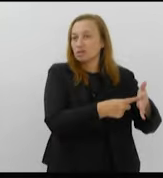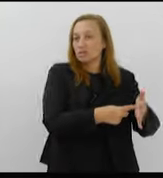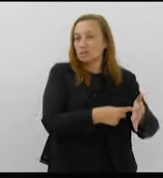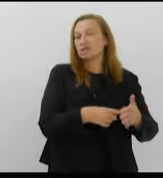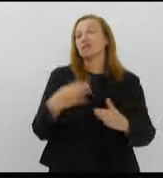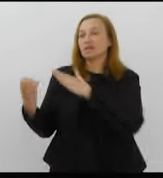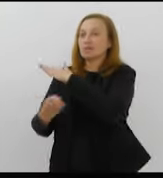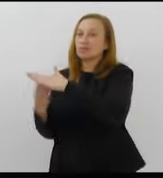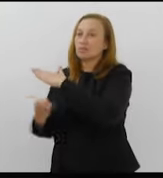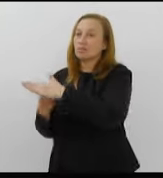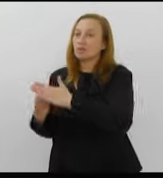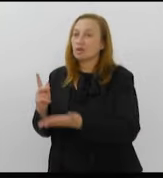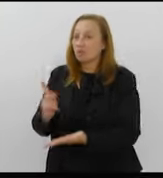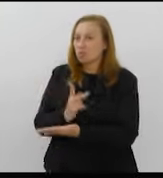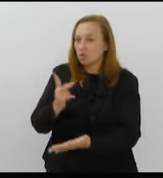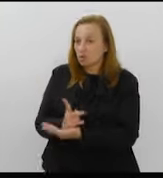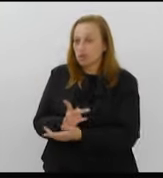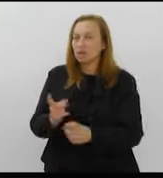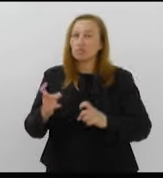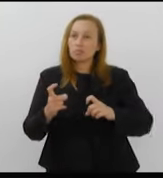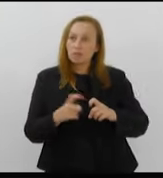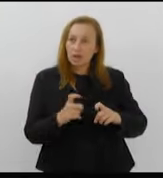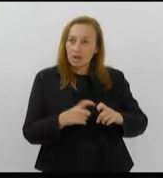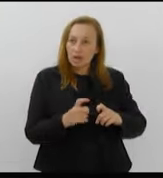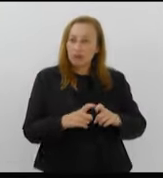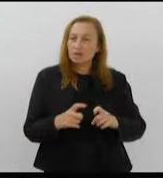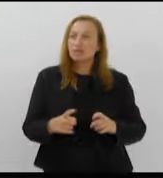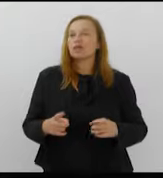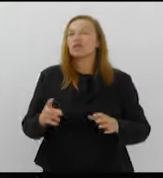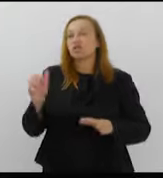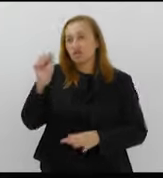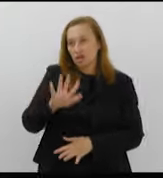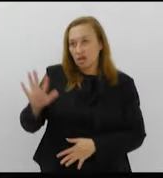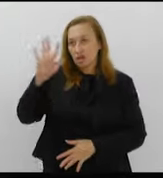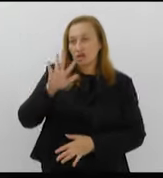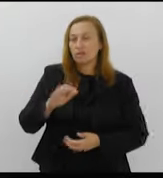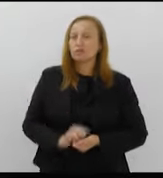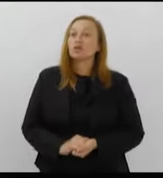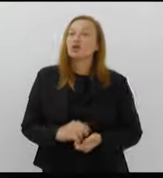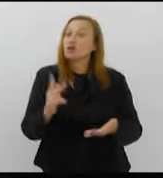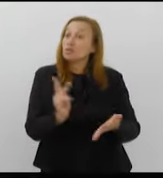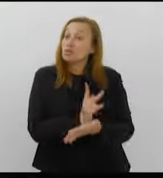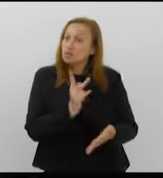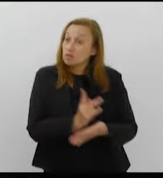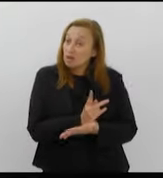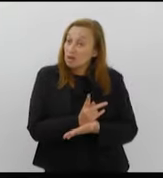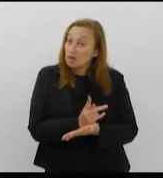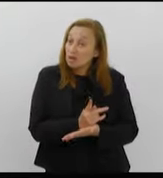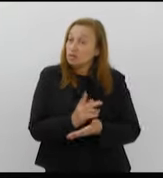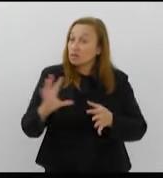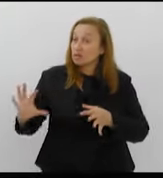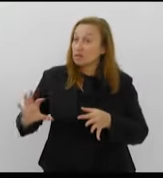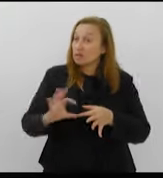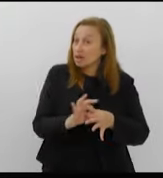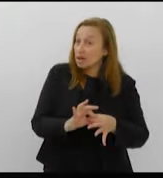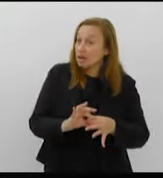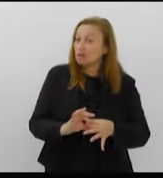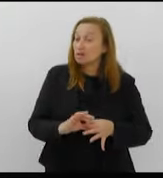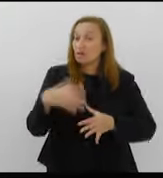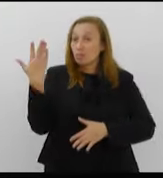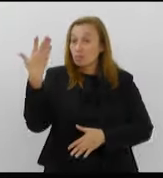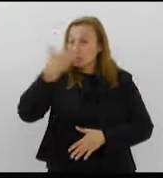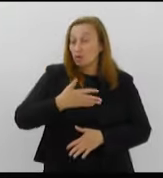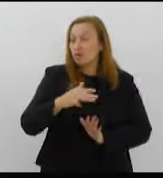negligência de assistência médica, de assistência de saúde de modo geral. E as negligências estão diretamente ligadas, como comprova